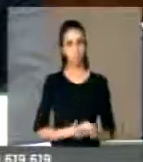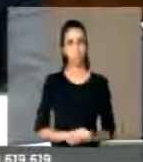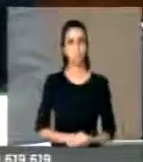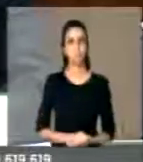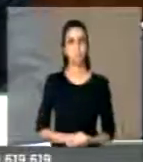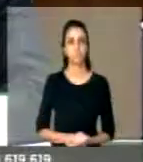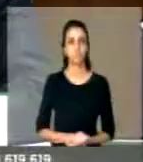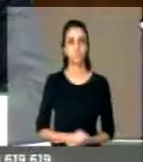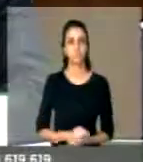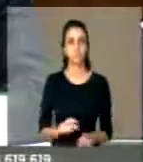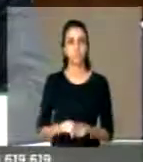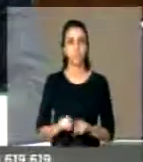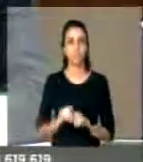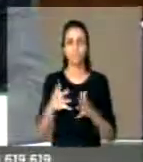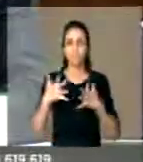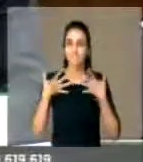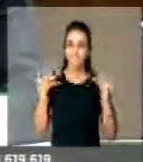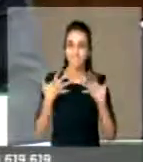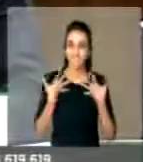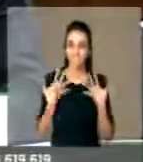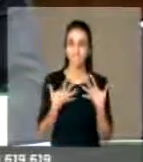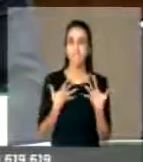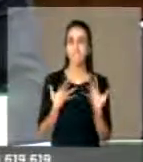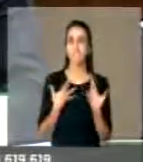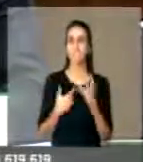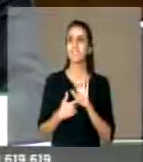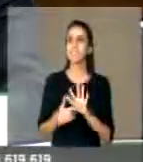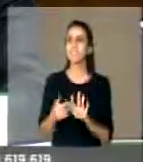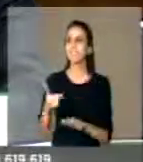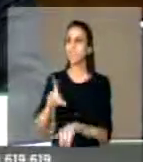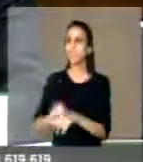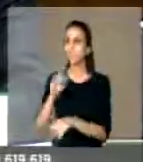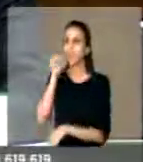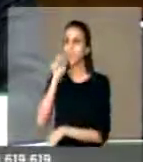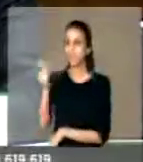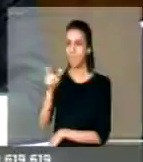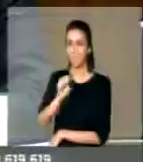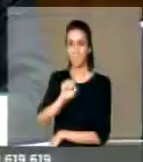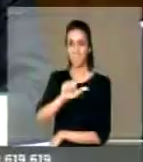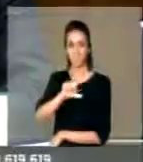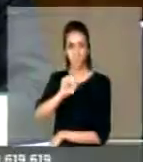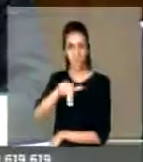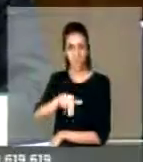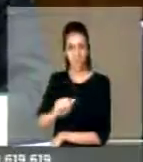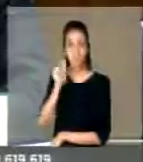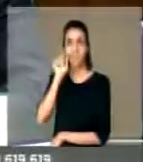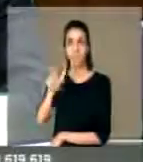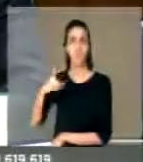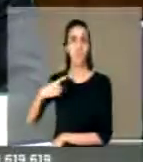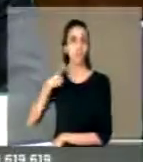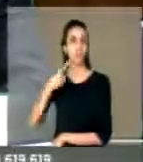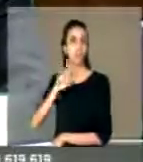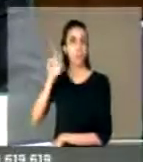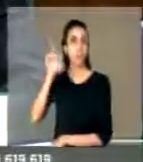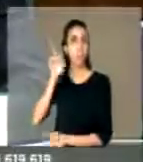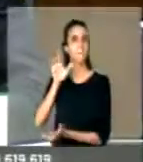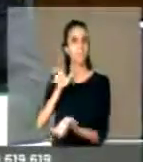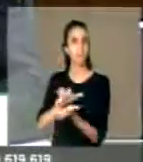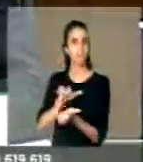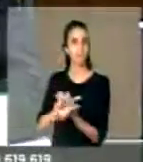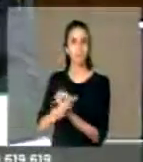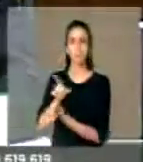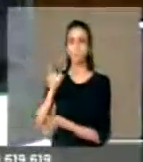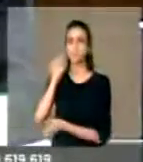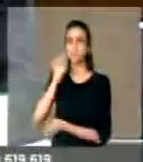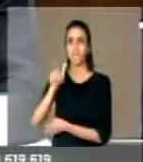também, com grande alegria, registrar a presença da doutora Silvana Guerra Barreto, advogada em Pernambuco, grande